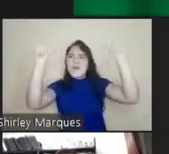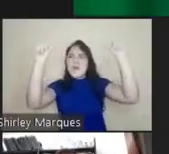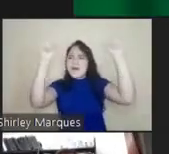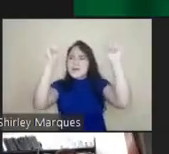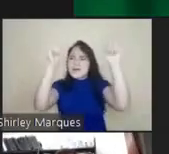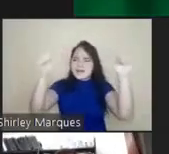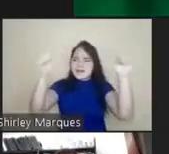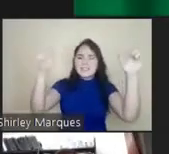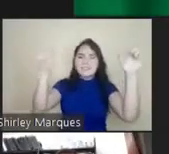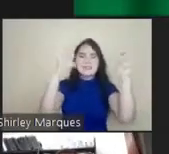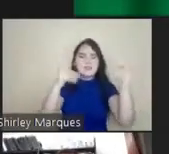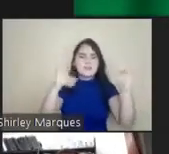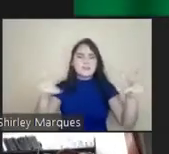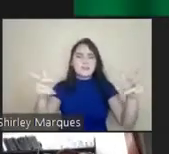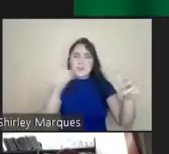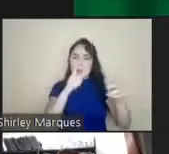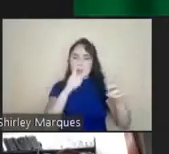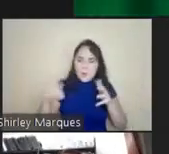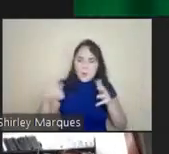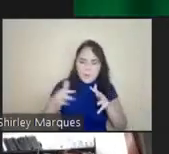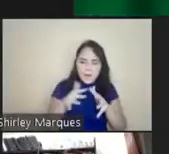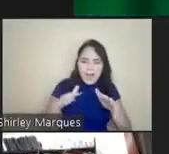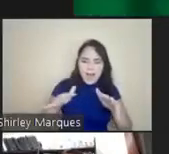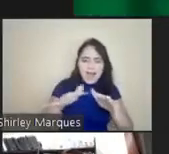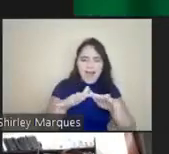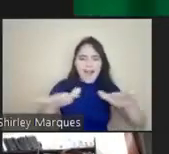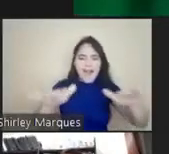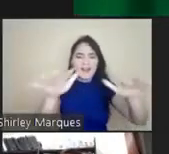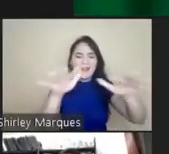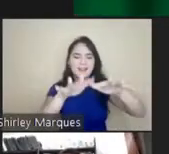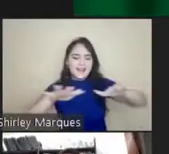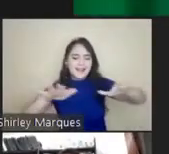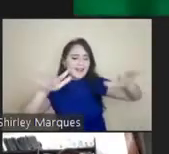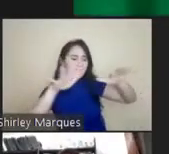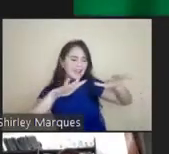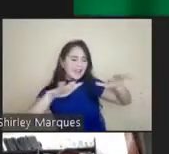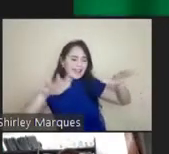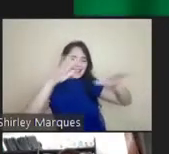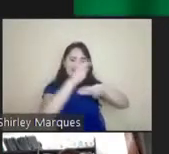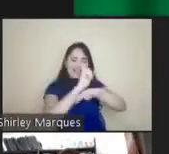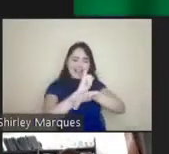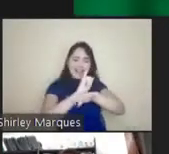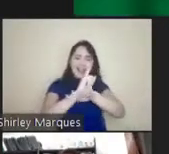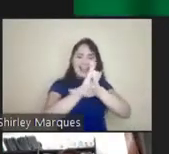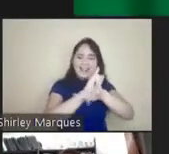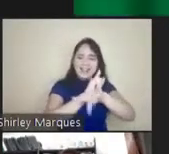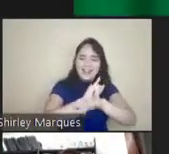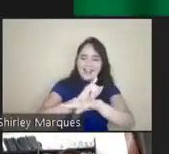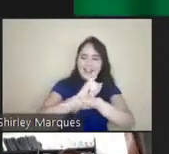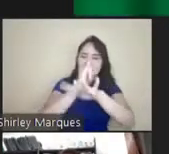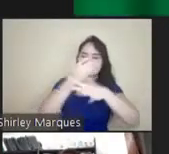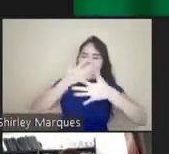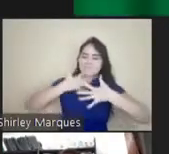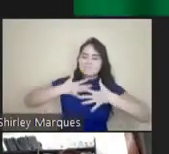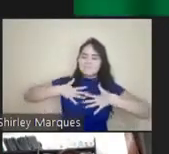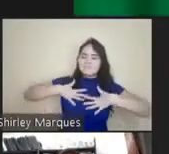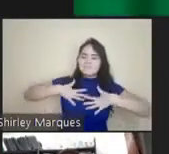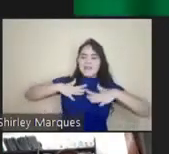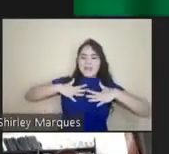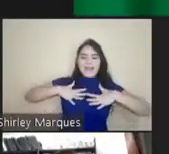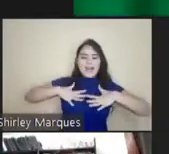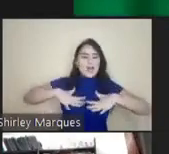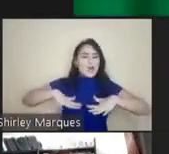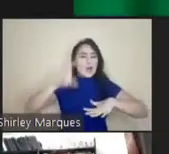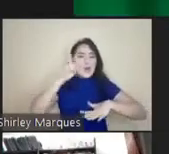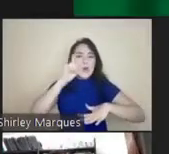vez desse mar maravilha, da ilha que boia tranquila. Não sabe que tem a